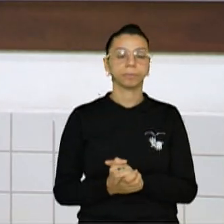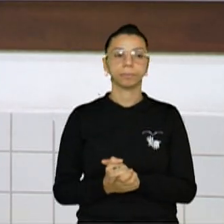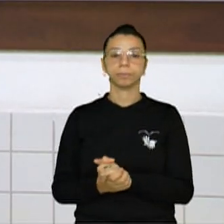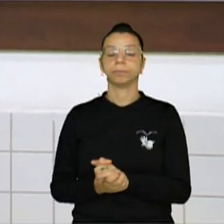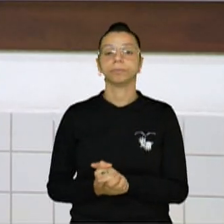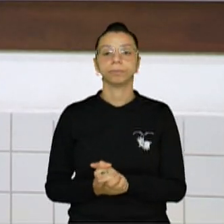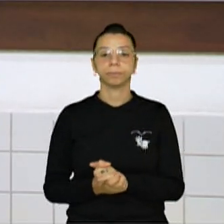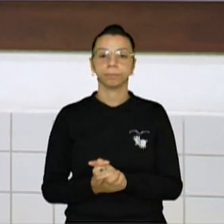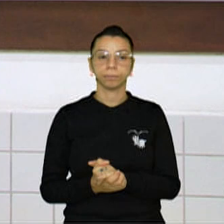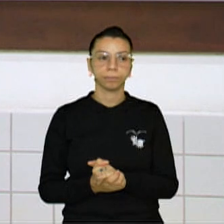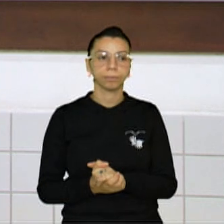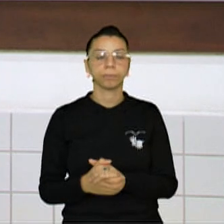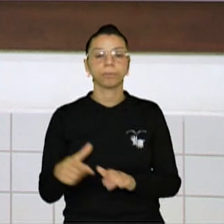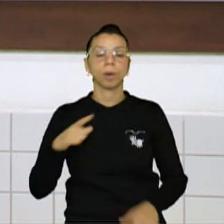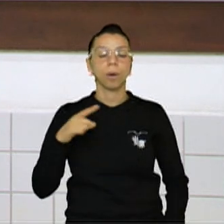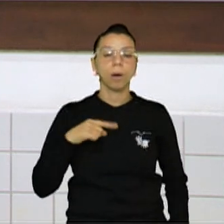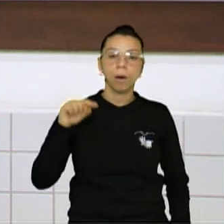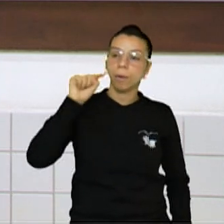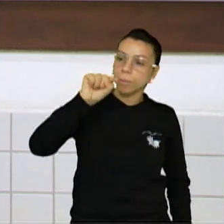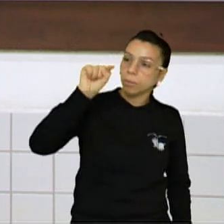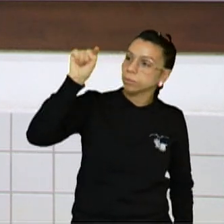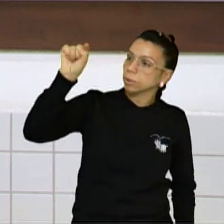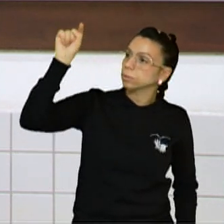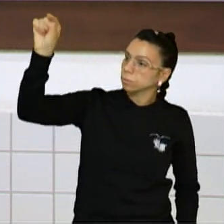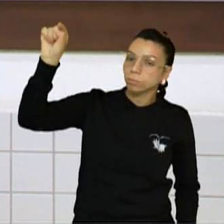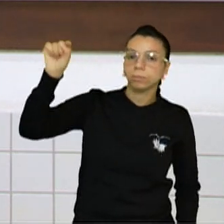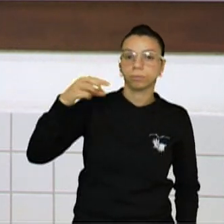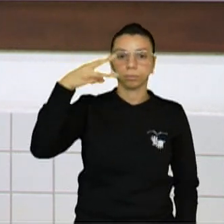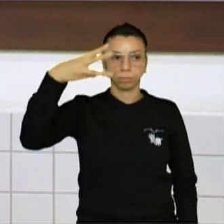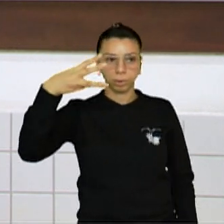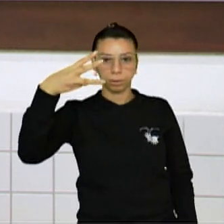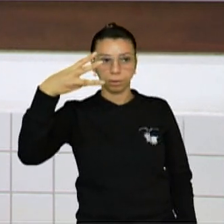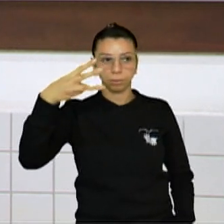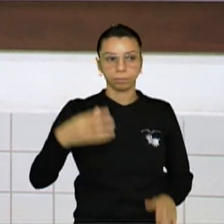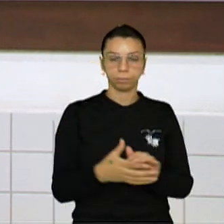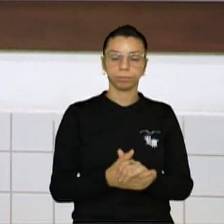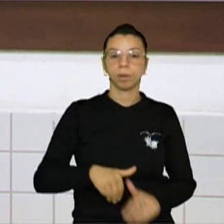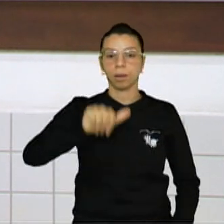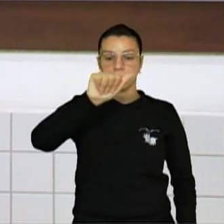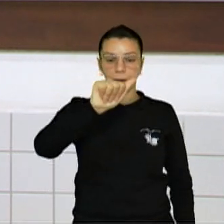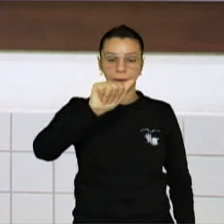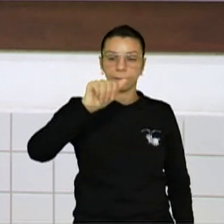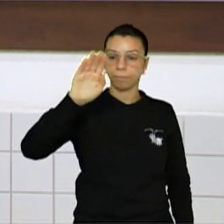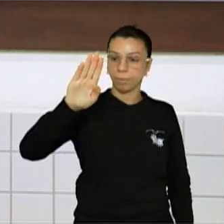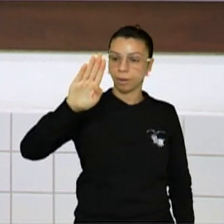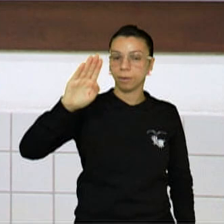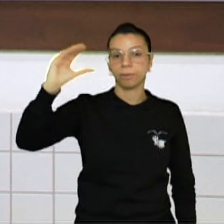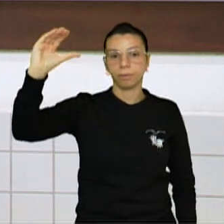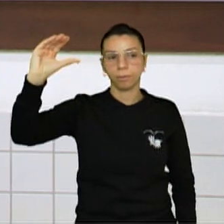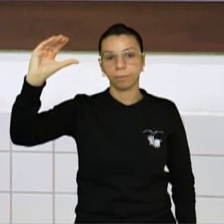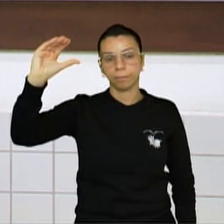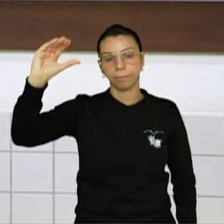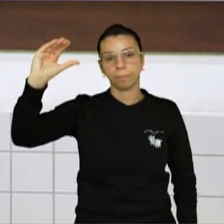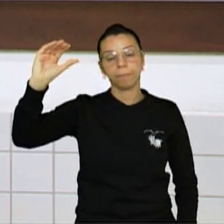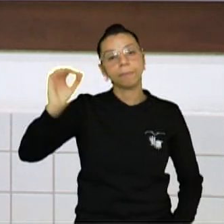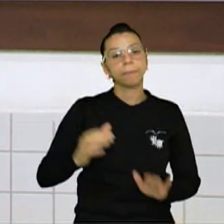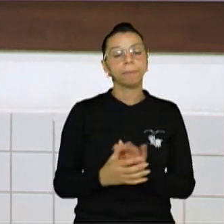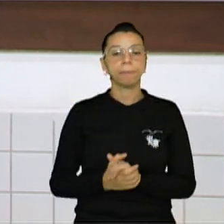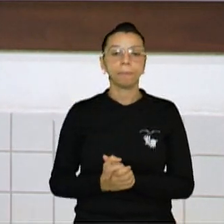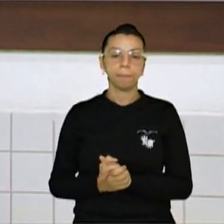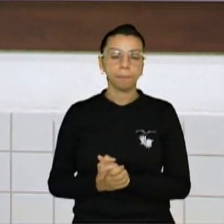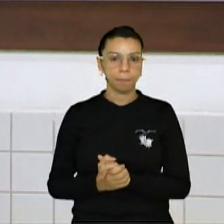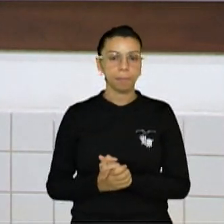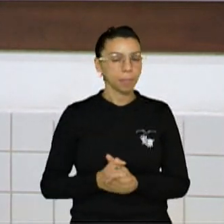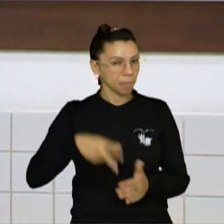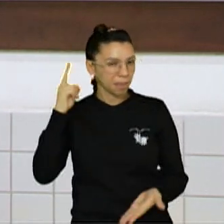com 3 pontos, certo? Ponto A, B e C. Com 3